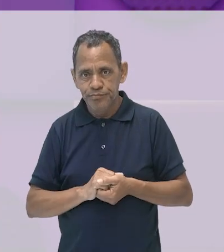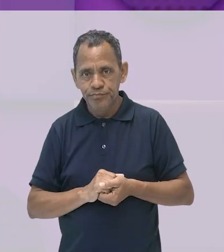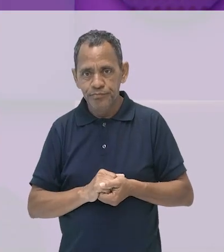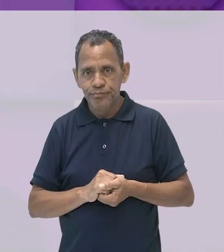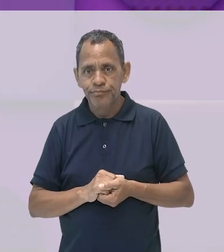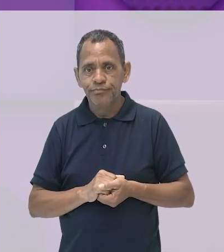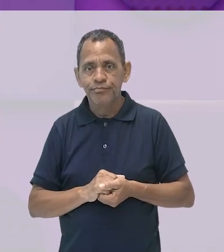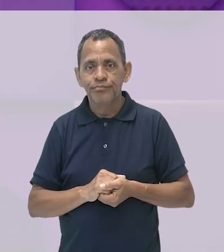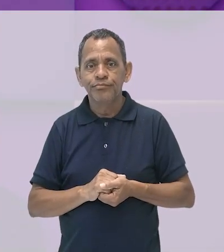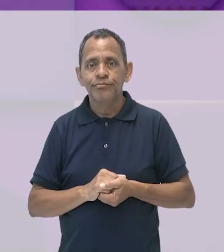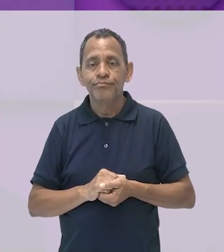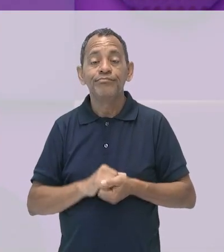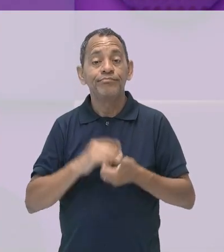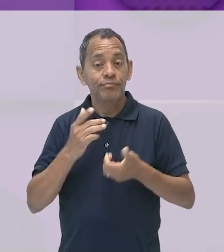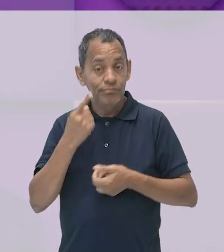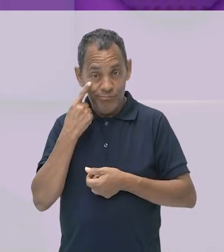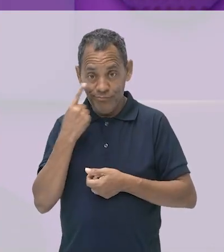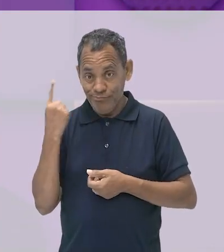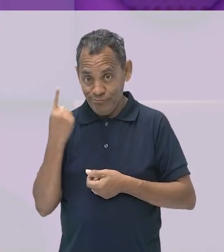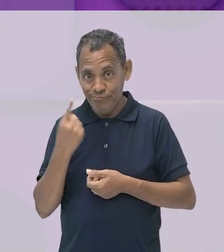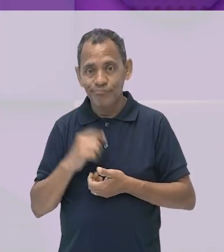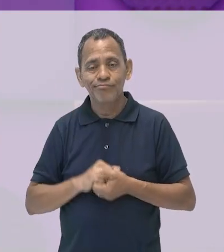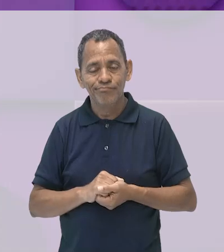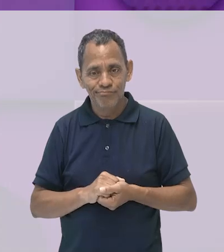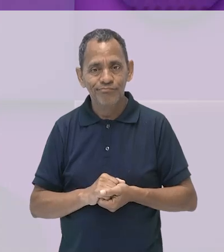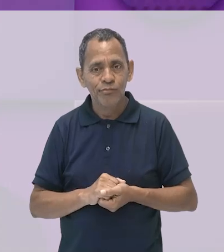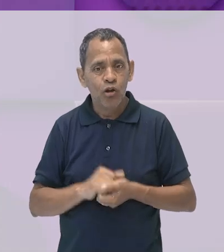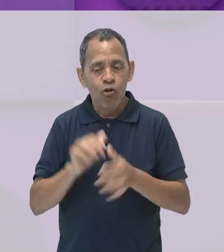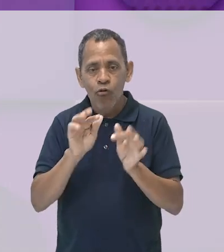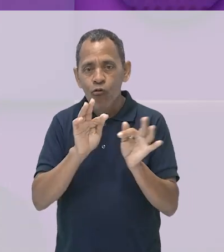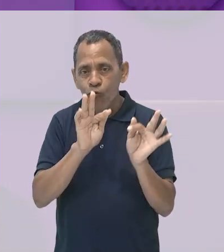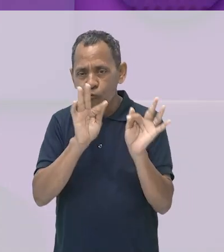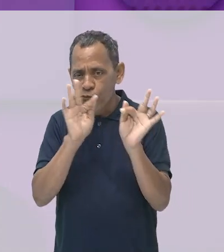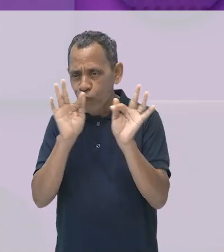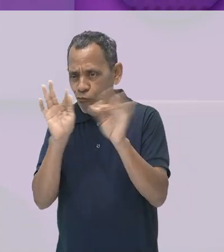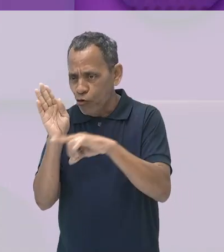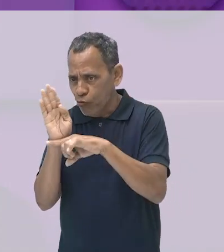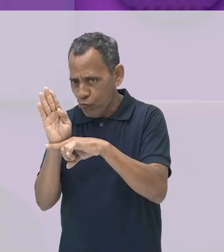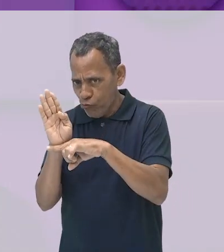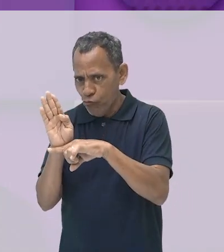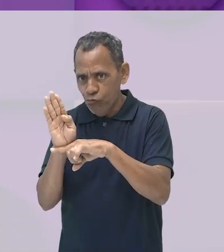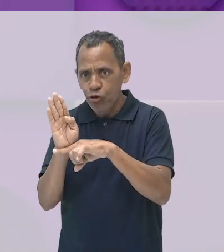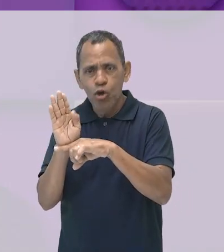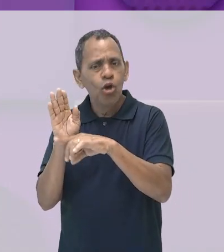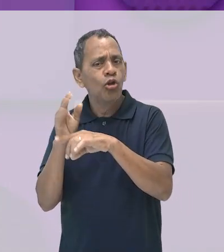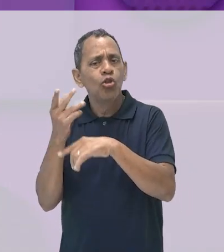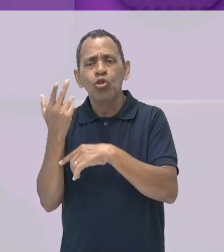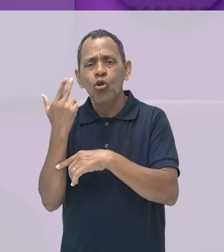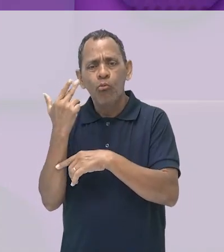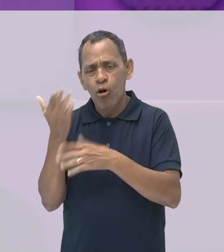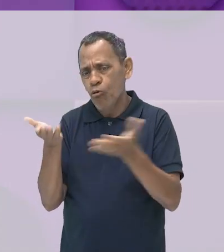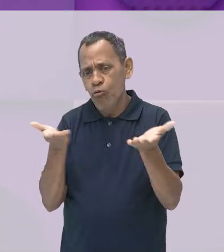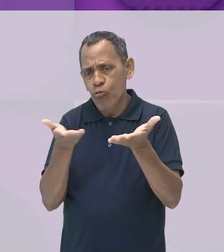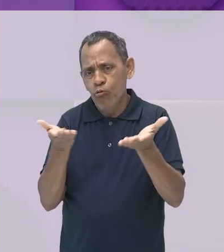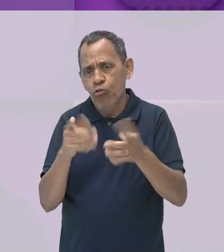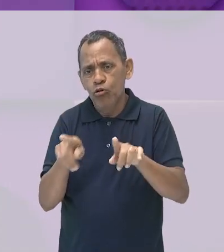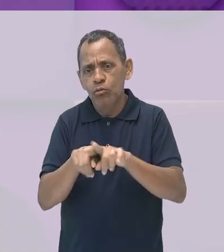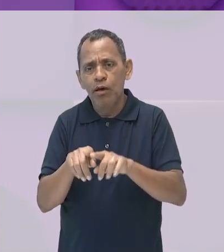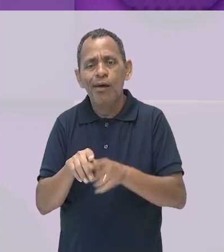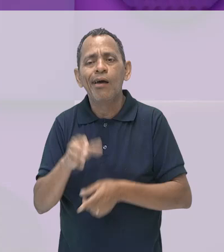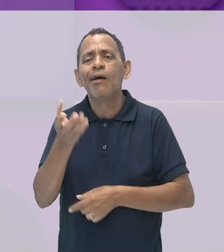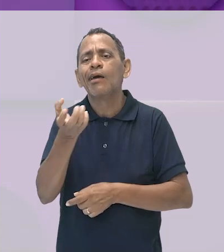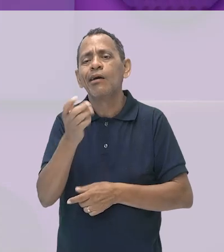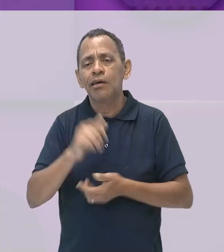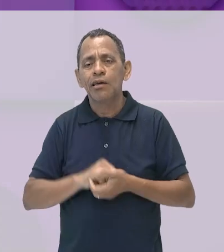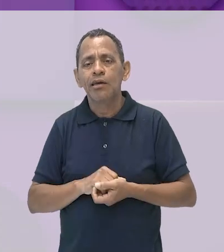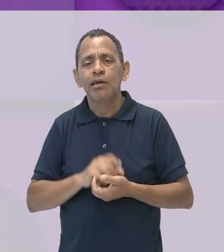Muito bem, olha só esse vídeo, né? Um problema bastante comum de hoje em dia. A gente quer instalar alguma coisa no nosso celular e não consegue, e aí diz lá